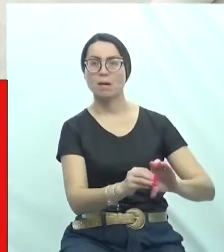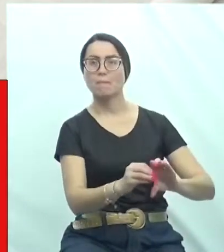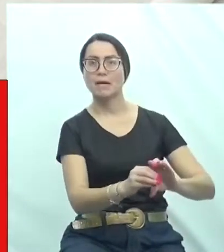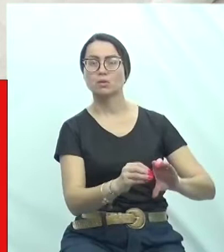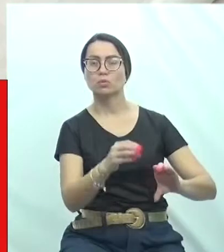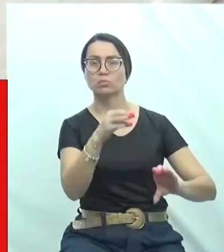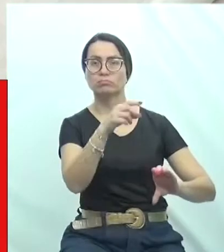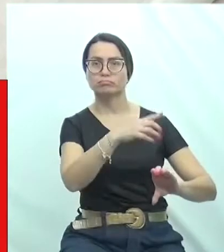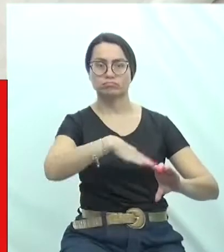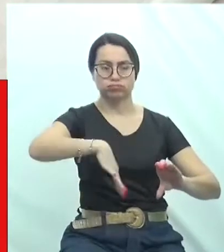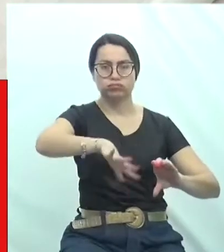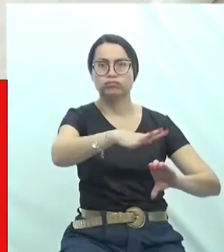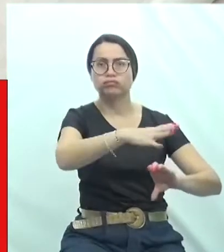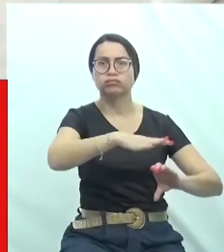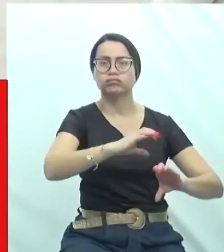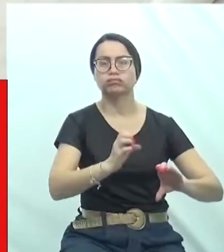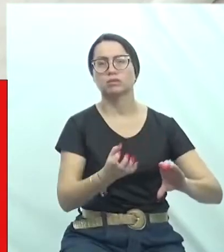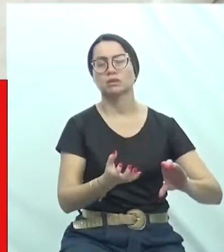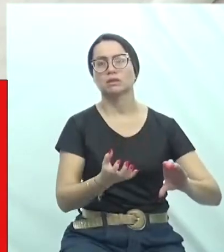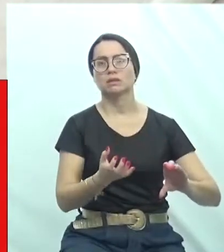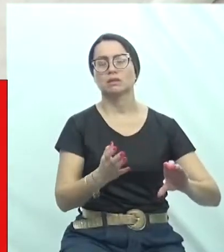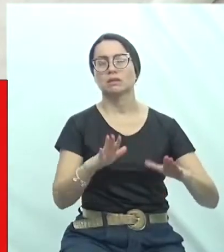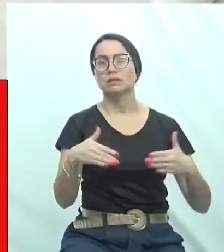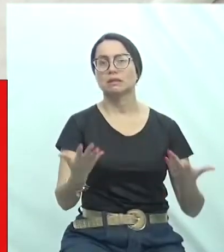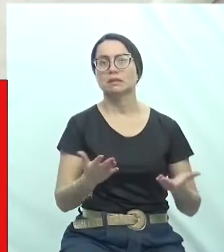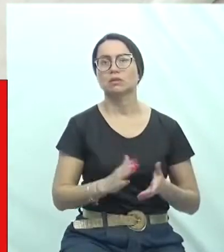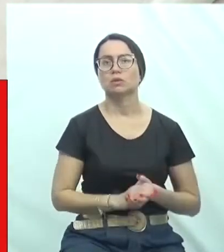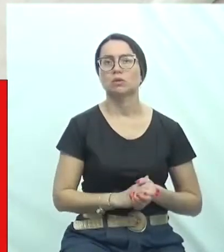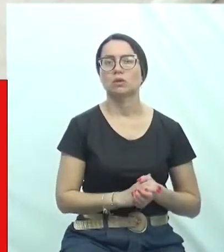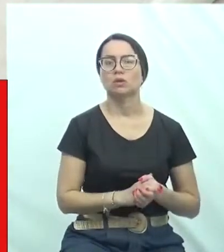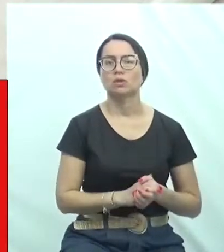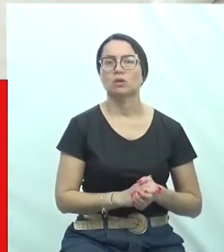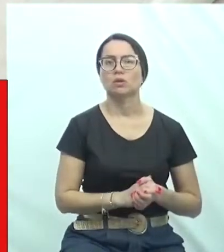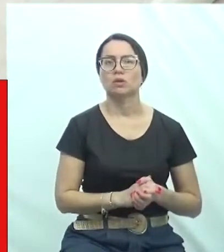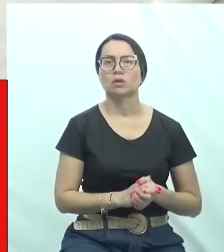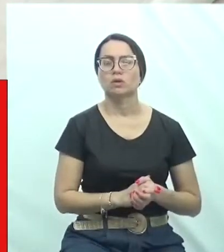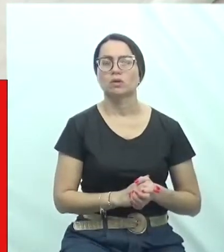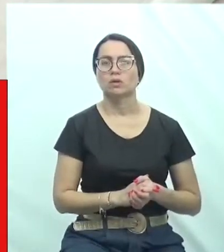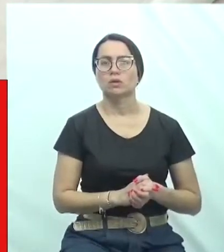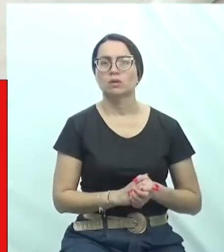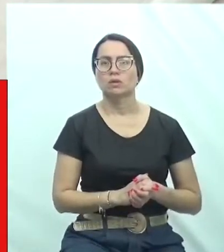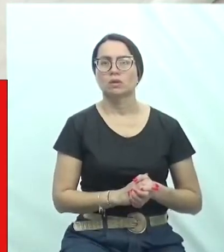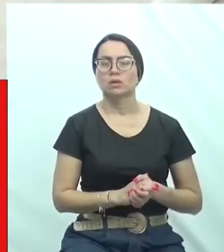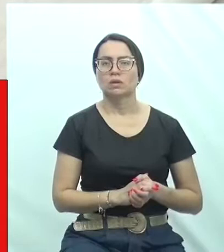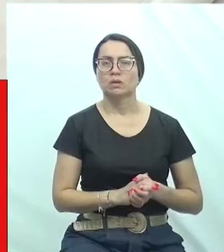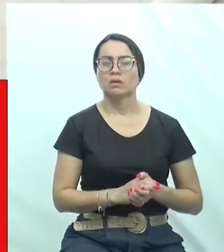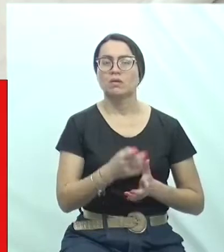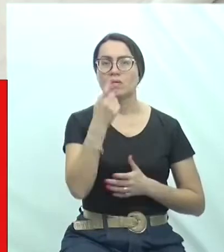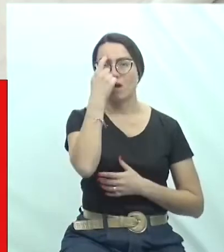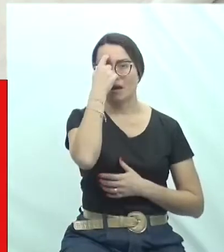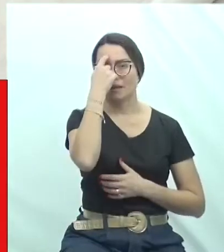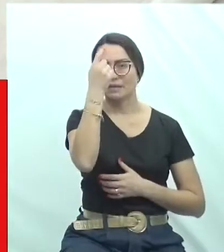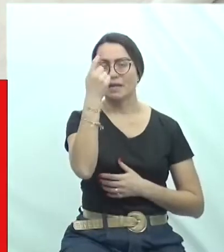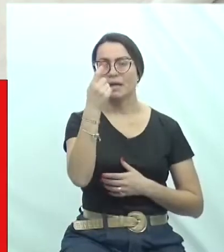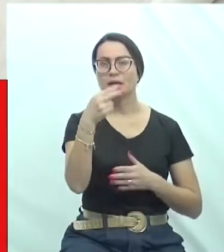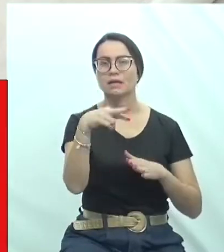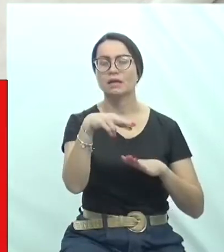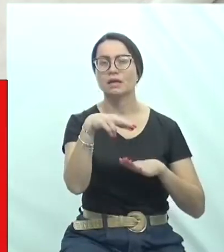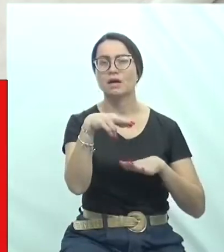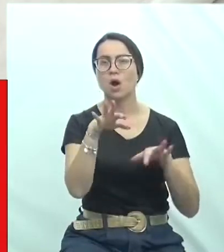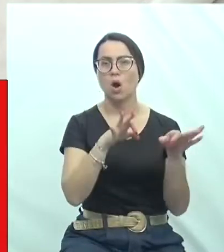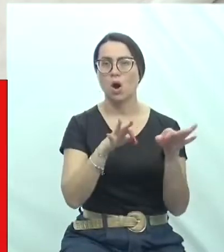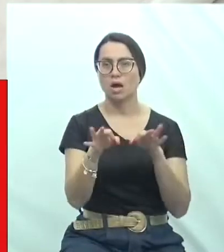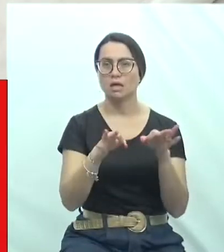assim, vamos trazer para vocês qual é a NBR que regulamenta esse equipamento, para que não haja dúvida